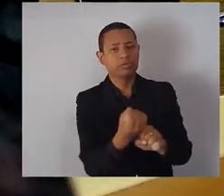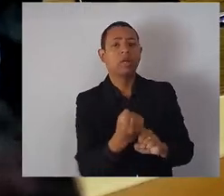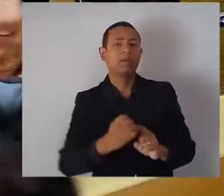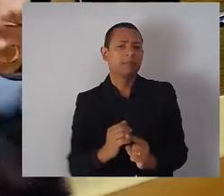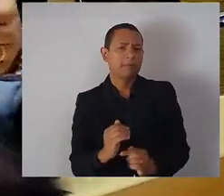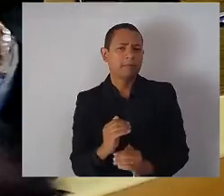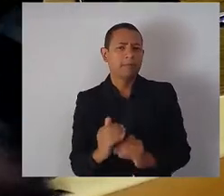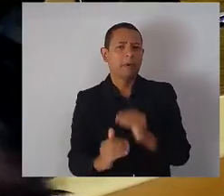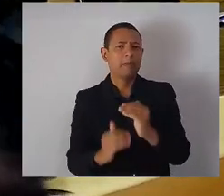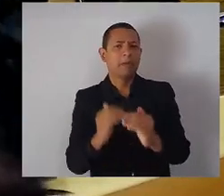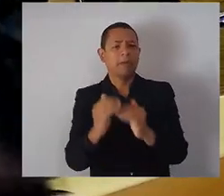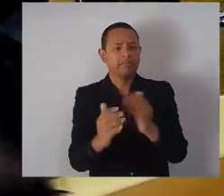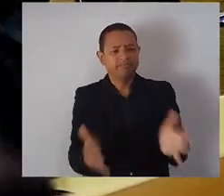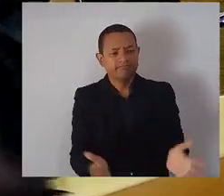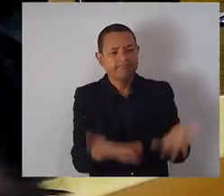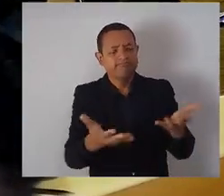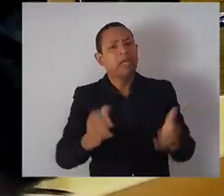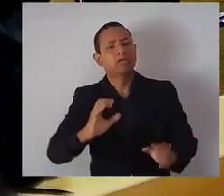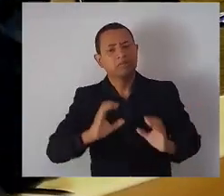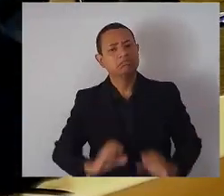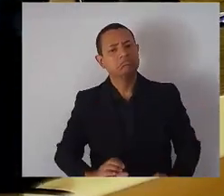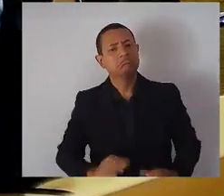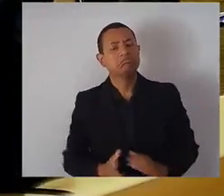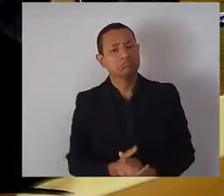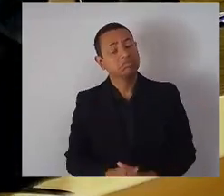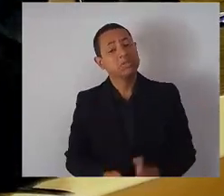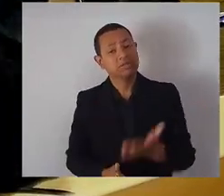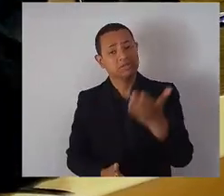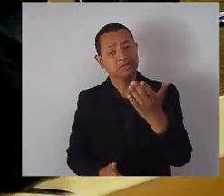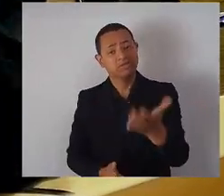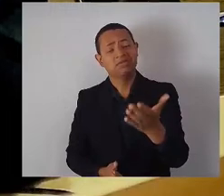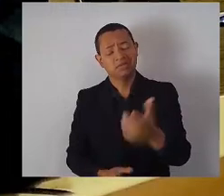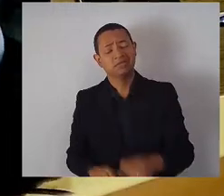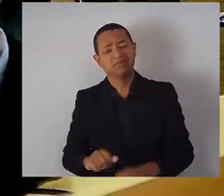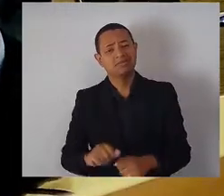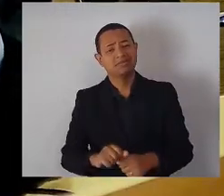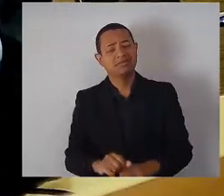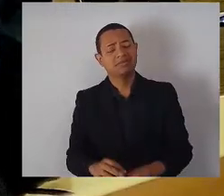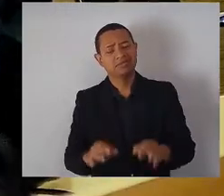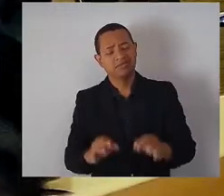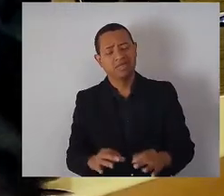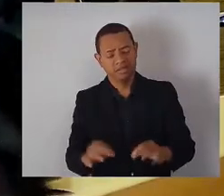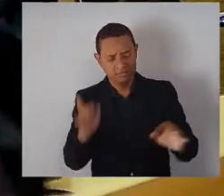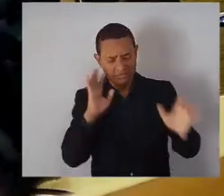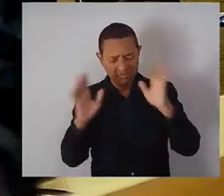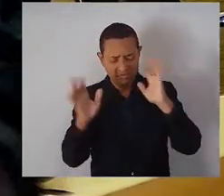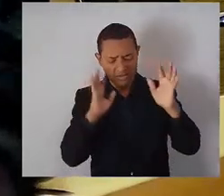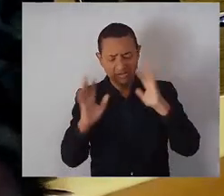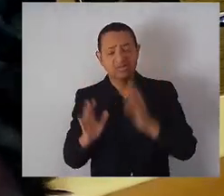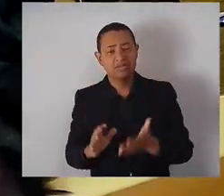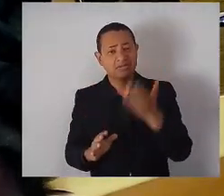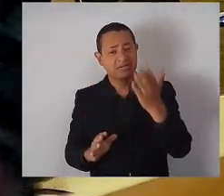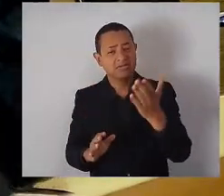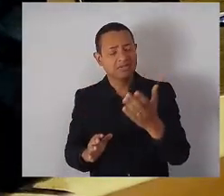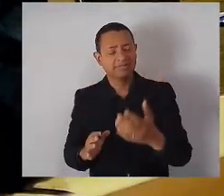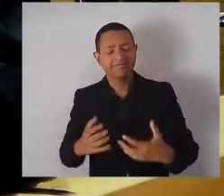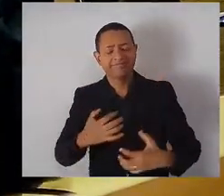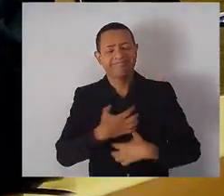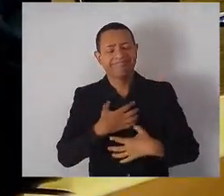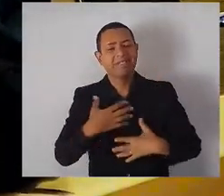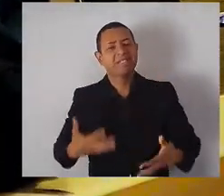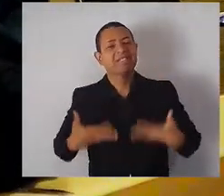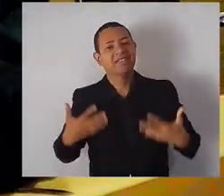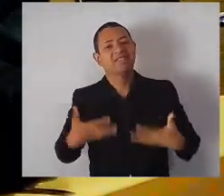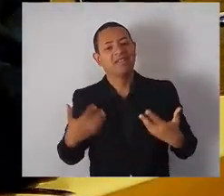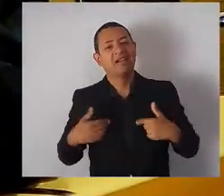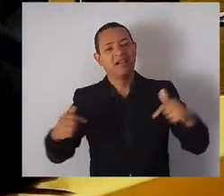a cidadania. E é o que Vossa Excelência está a fazer, imagino a alegria especial de Vossa Excelência estar fazendo isso justamente na sua terra,